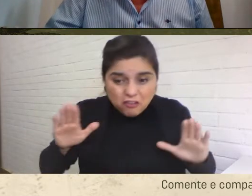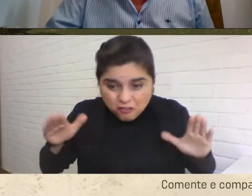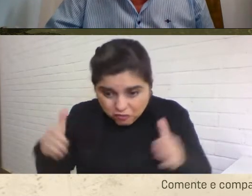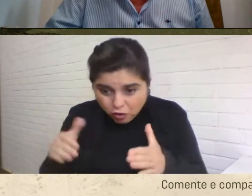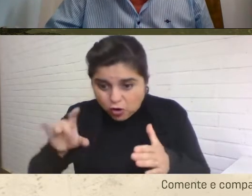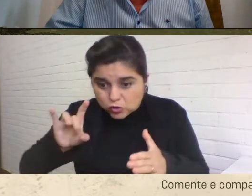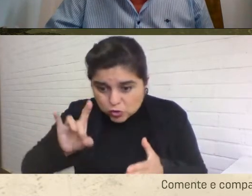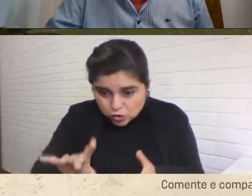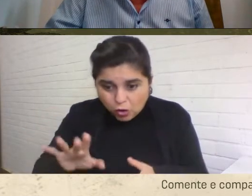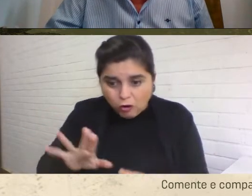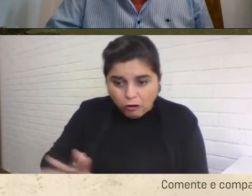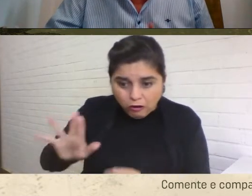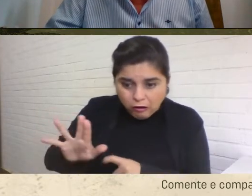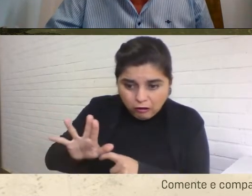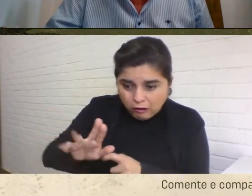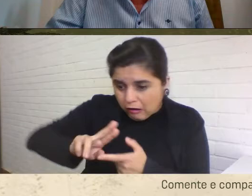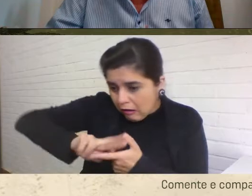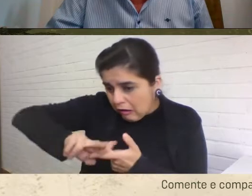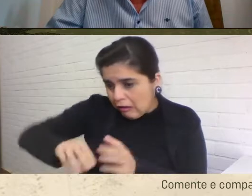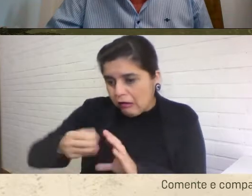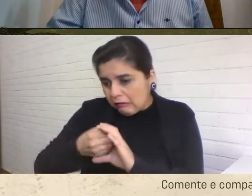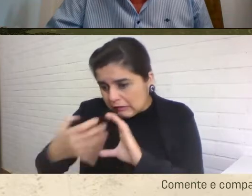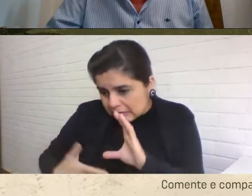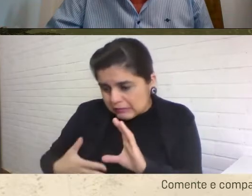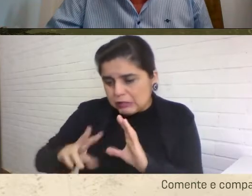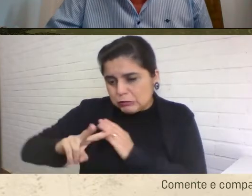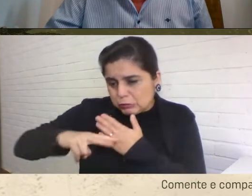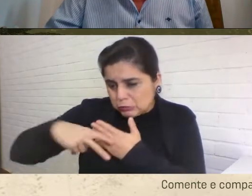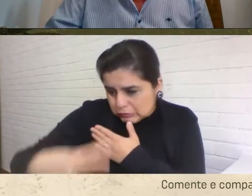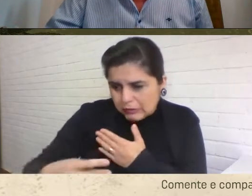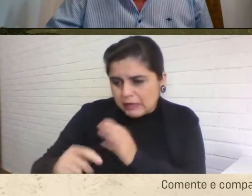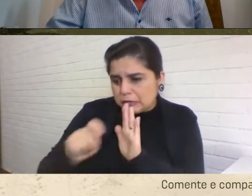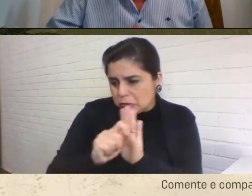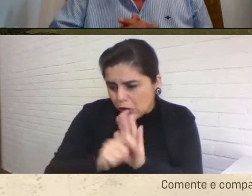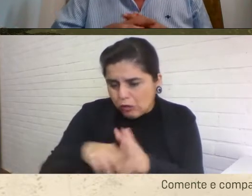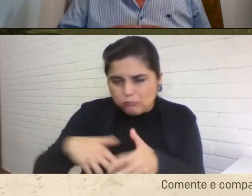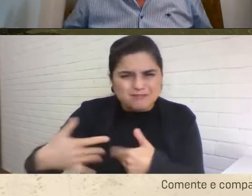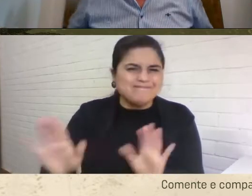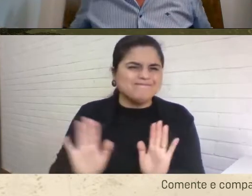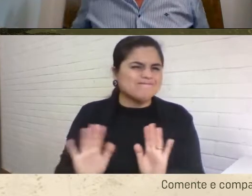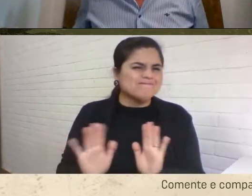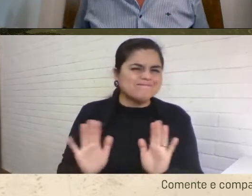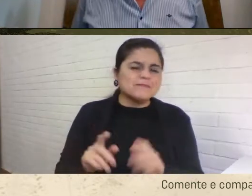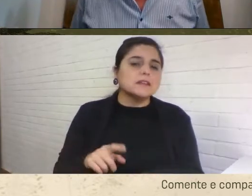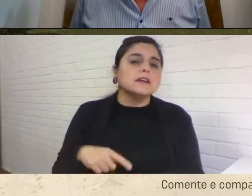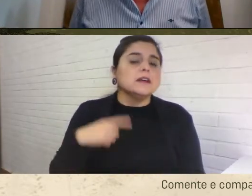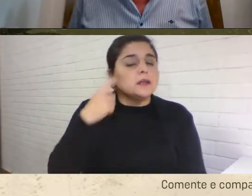As características ou as consequências do uso da substância são quase que uma